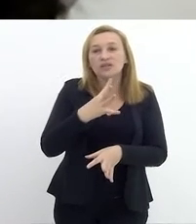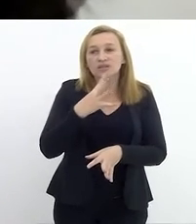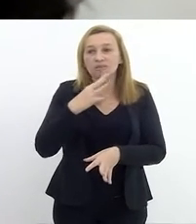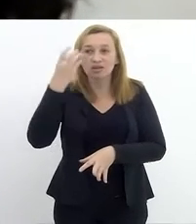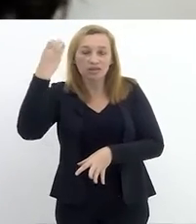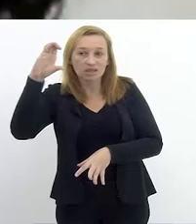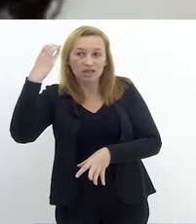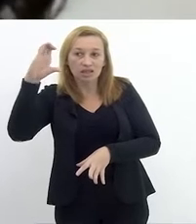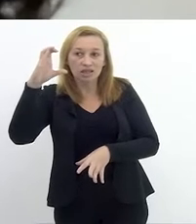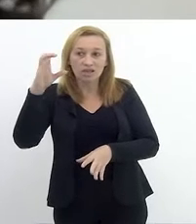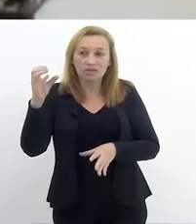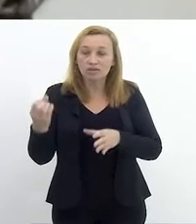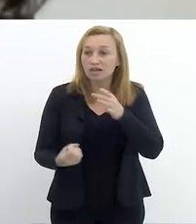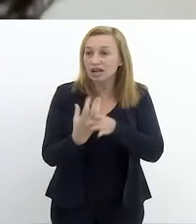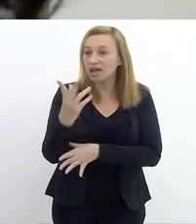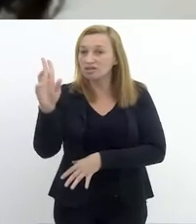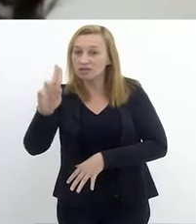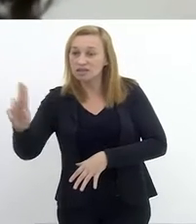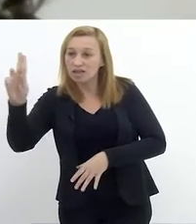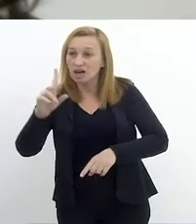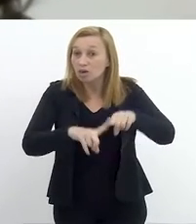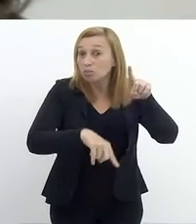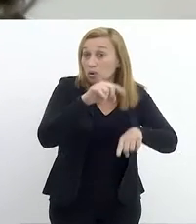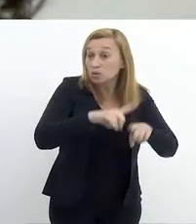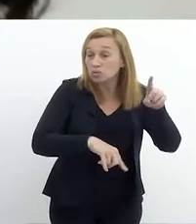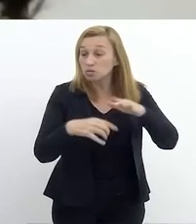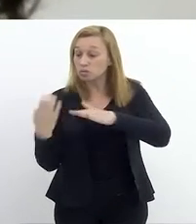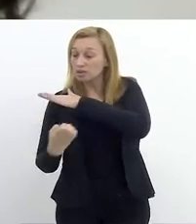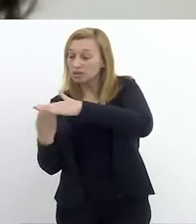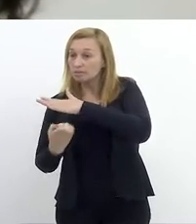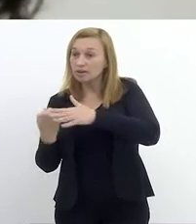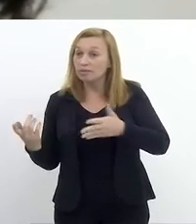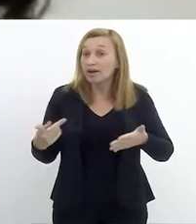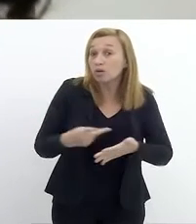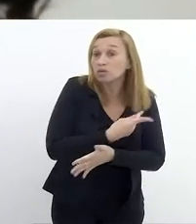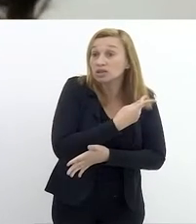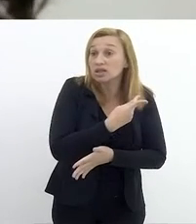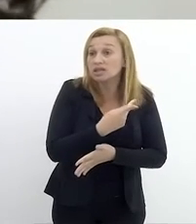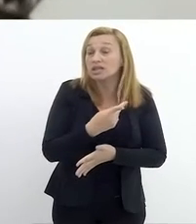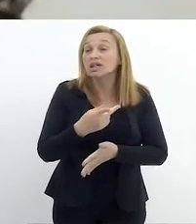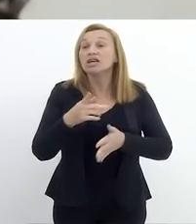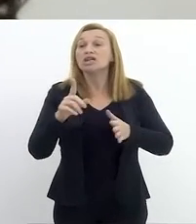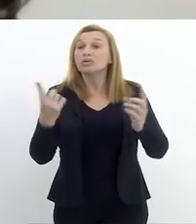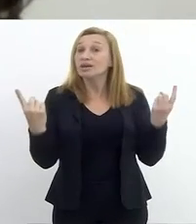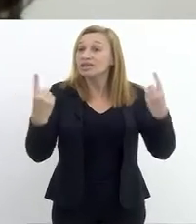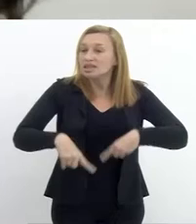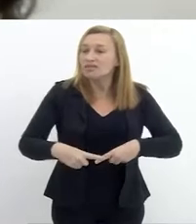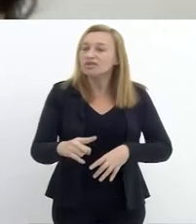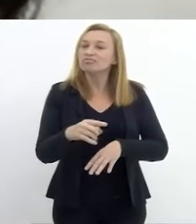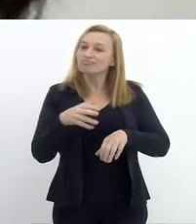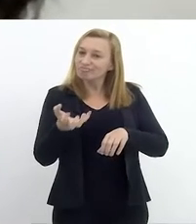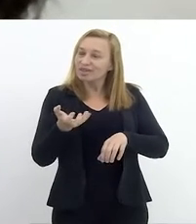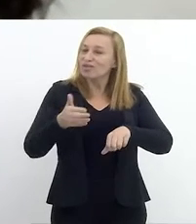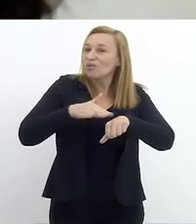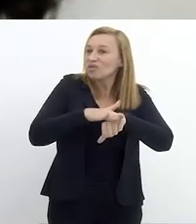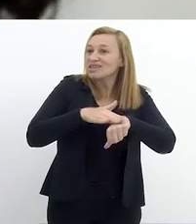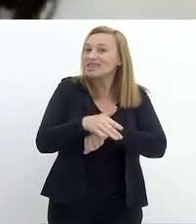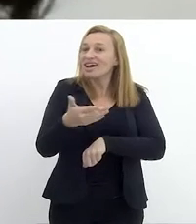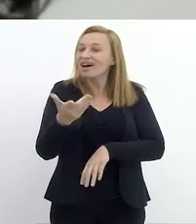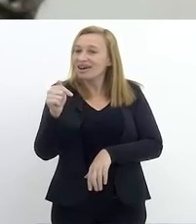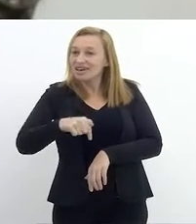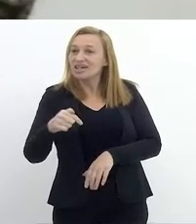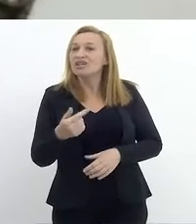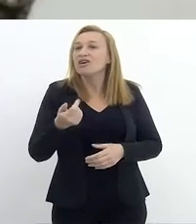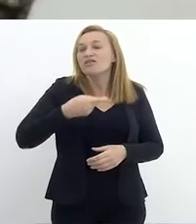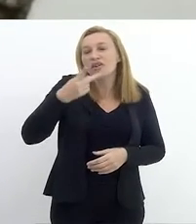juntar o conhecimento científico desenvolvido nas universidades com produtos, com as empresas, para que isso aconteça. E é sobre esses